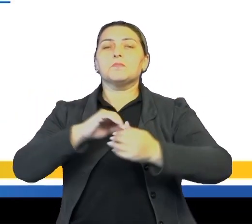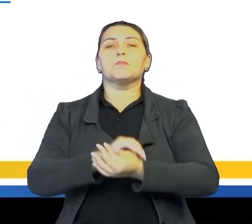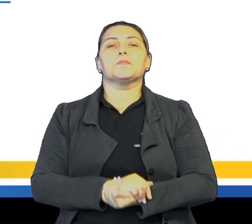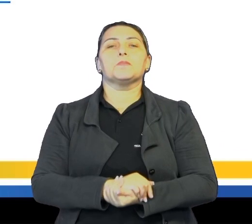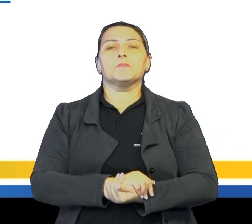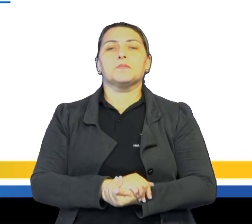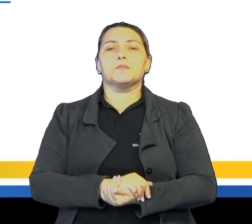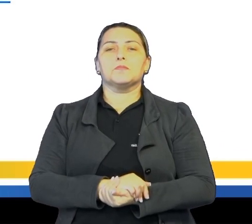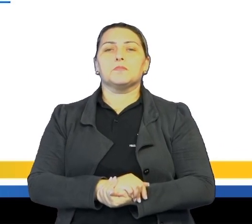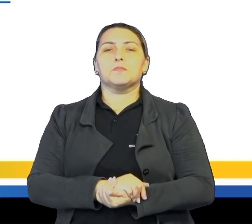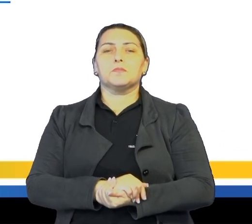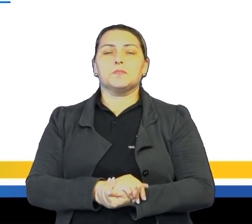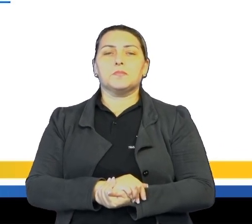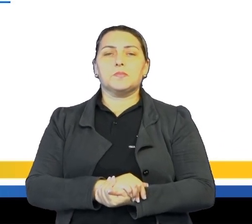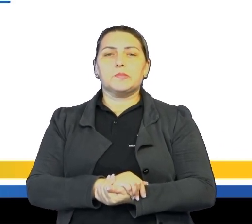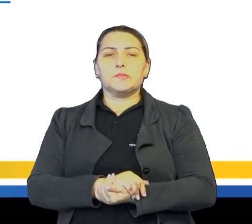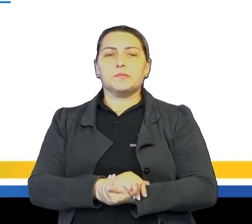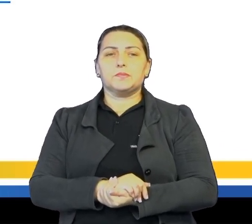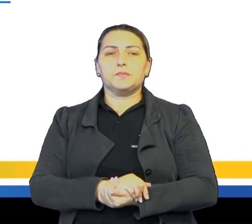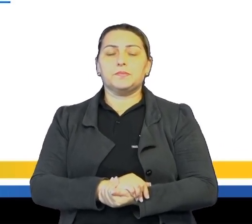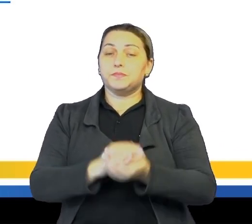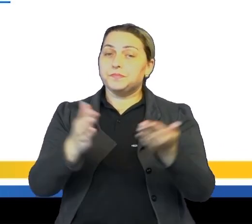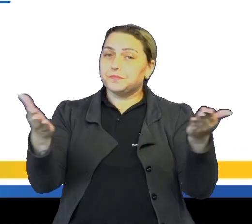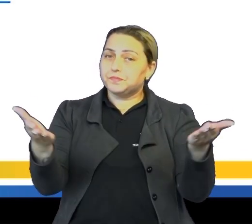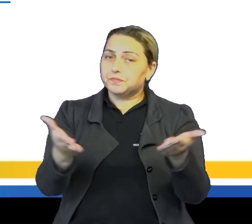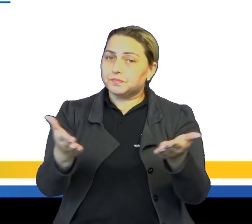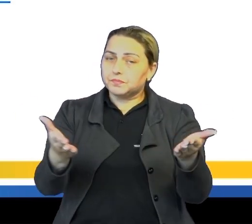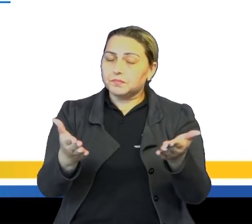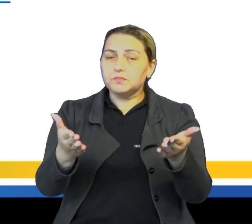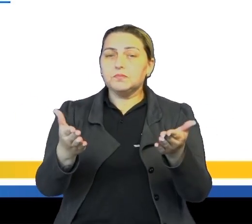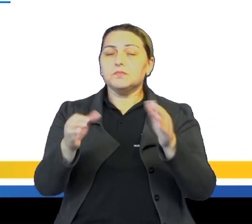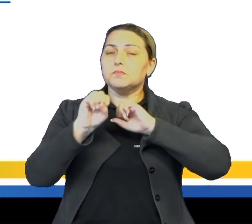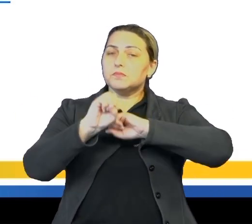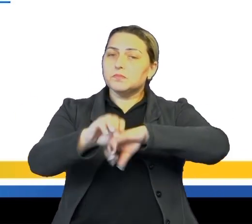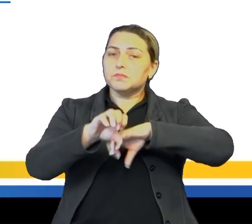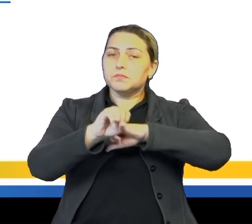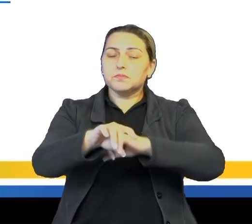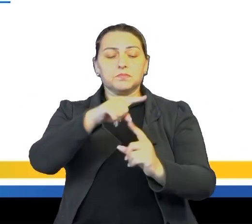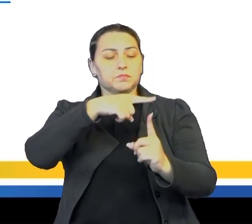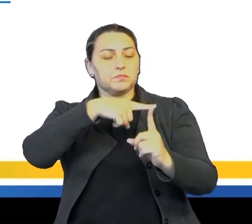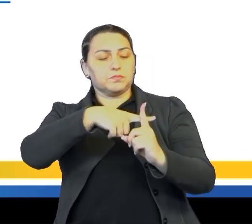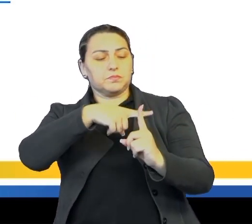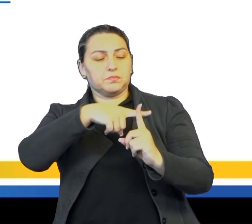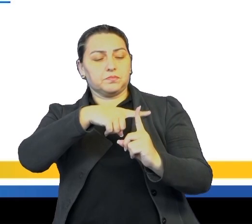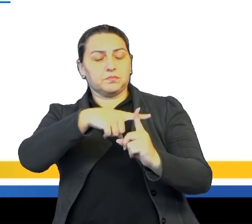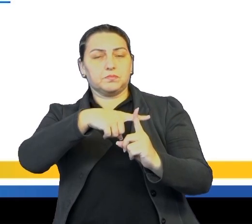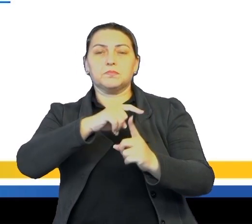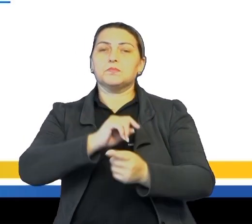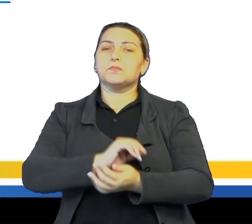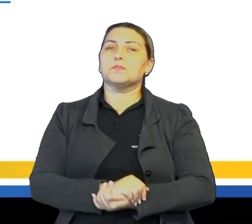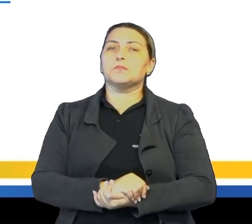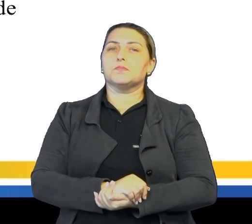bolinhas é a divisão hoje nós vamos estar trabalhando com a adição